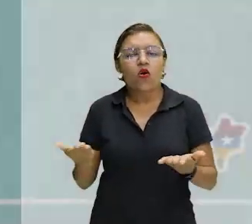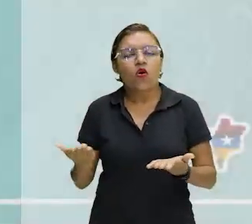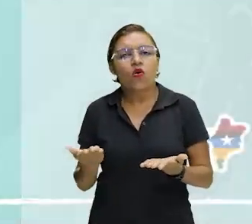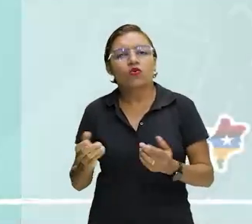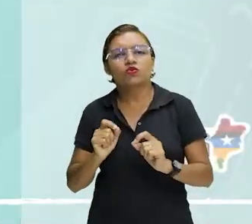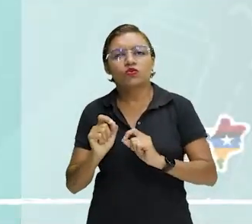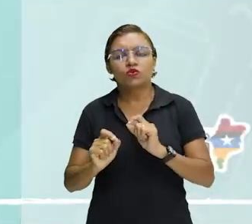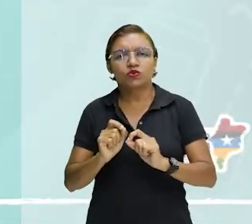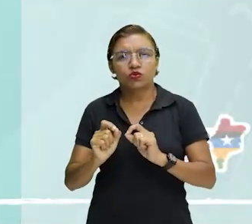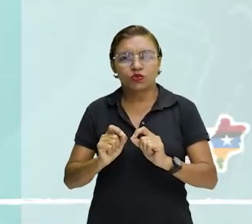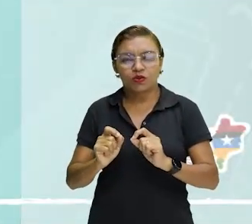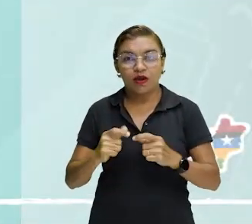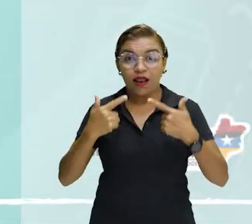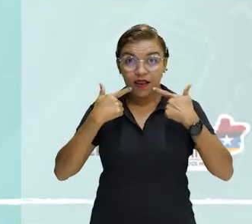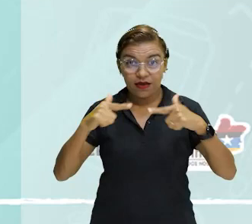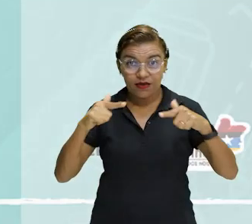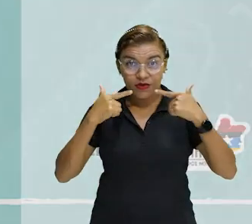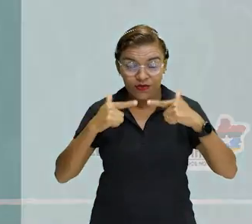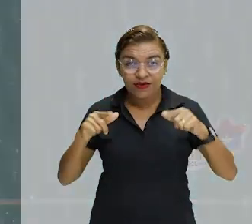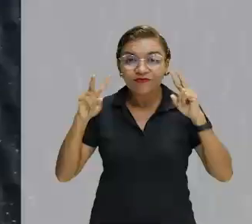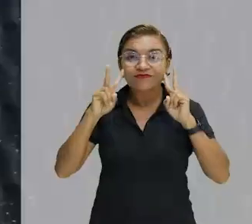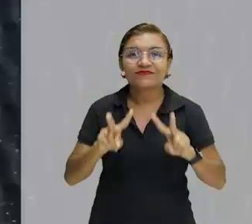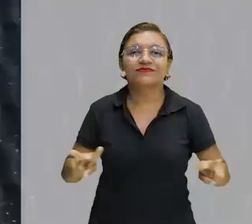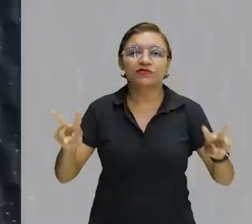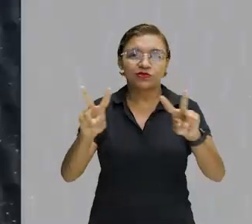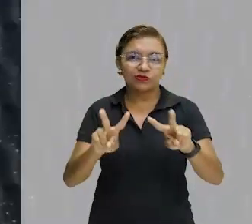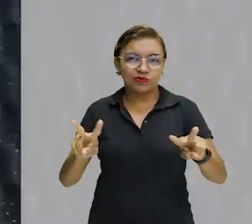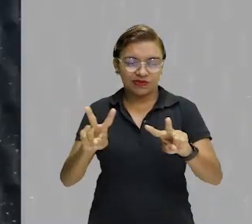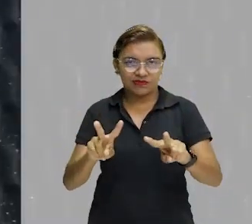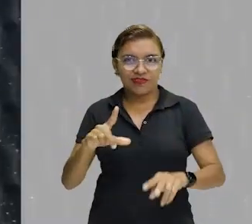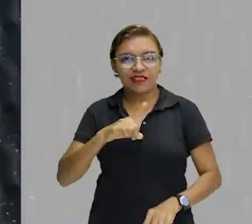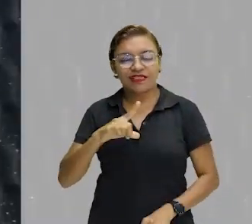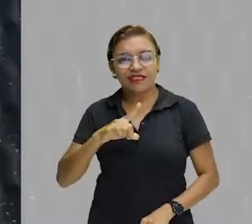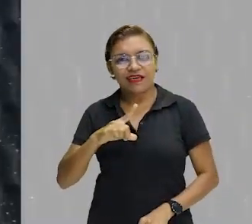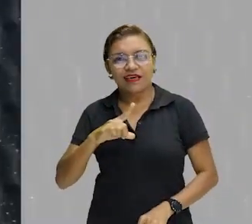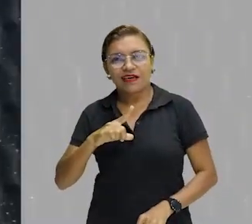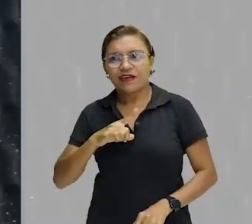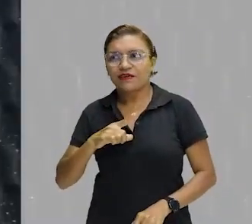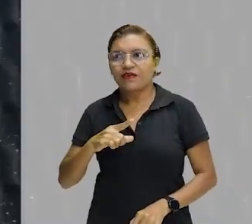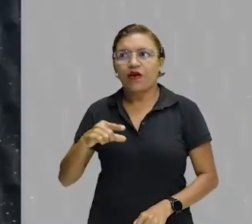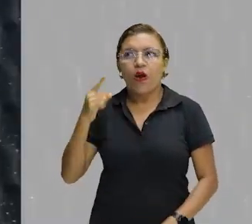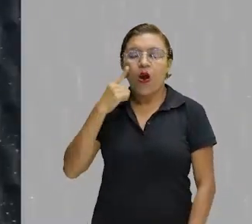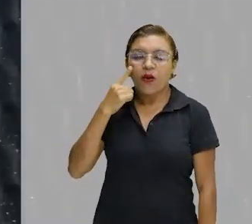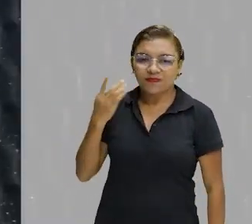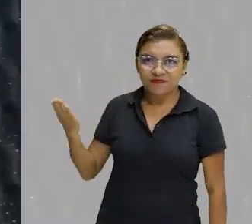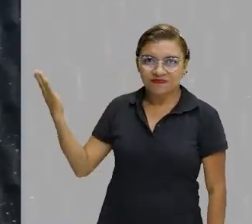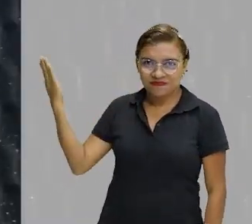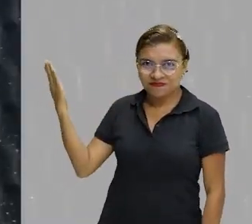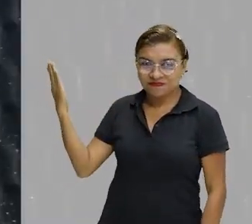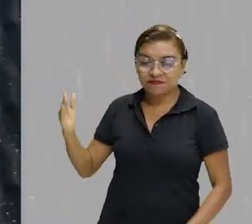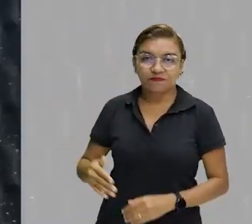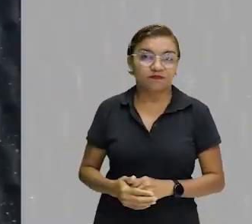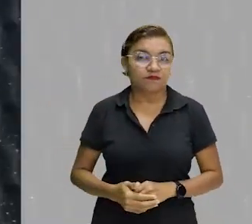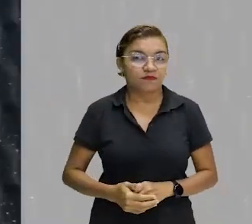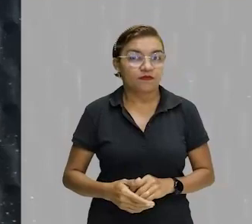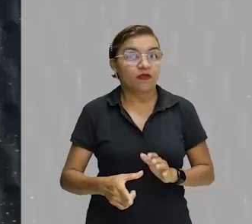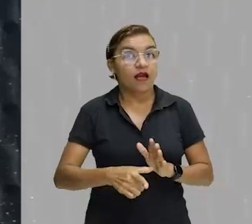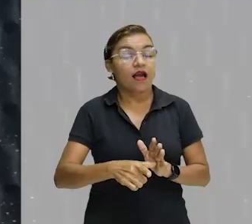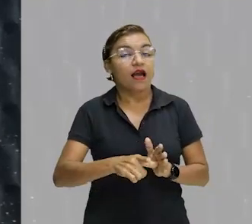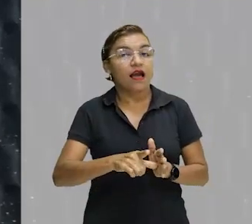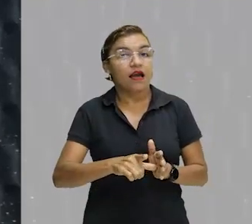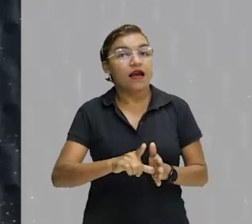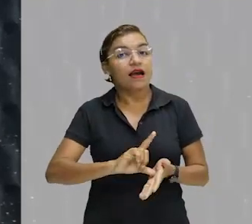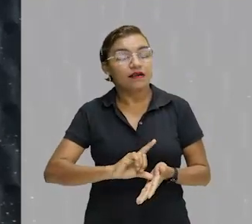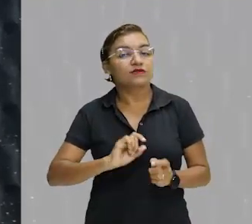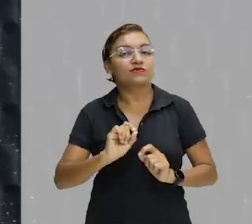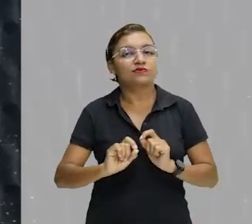sobre linguagem visual, especificamente hoje, dimensão, composição e ritmo. Antes de a gente passar para o próximo slide, eu